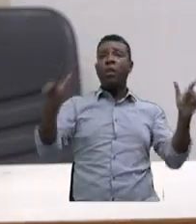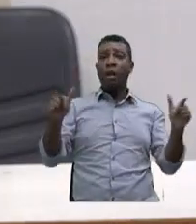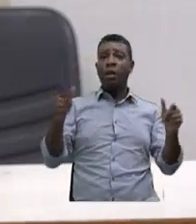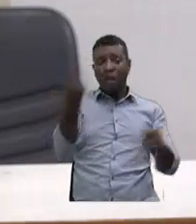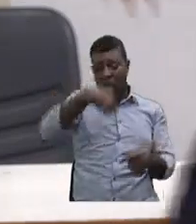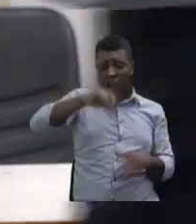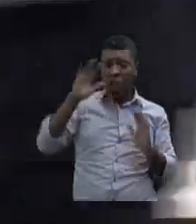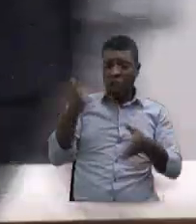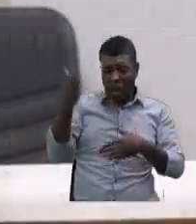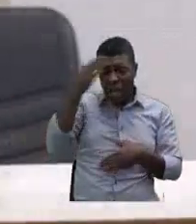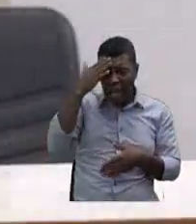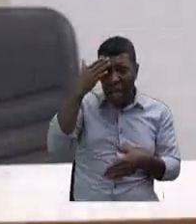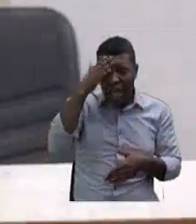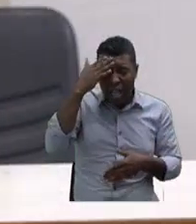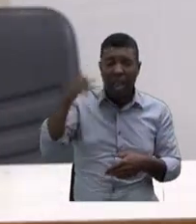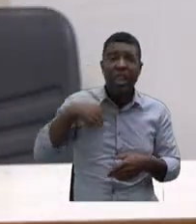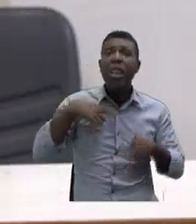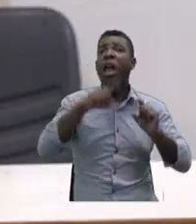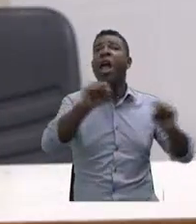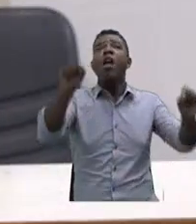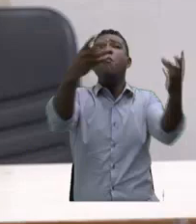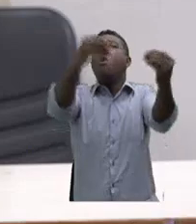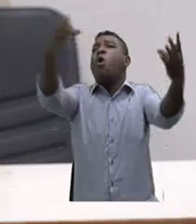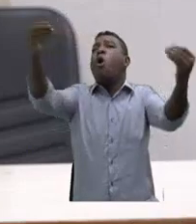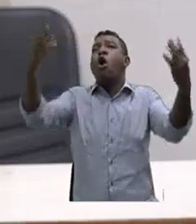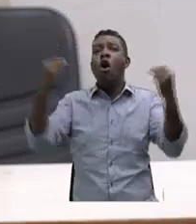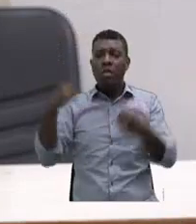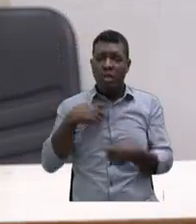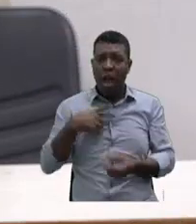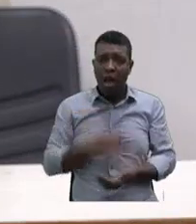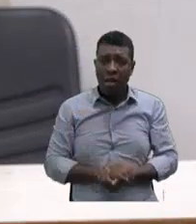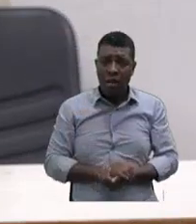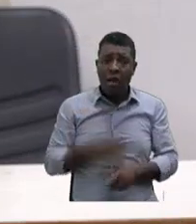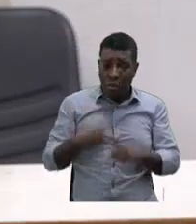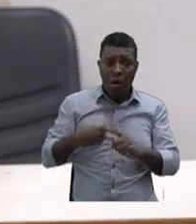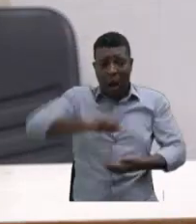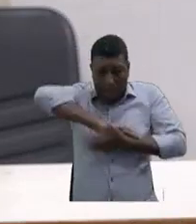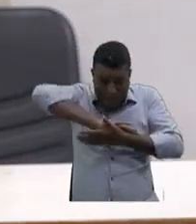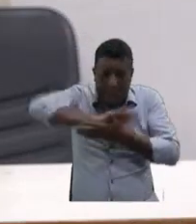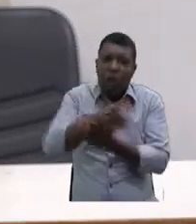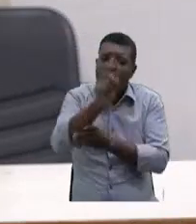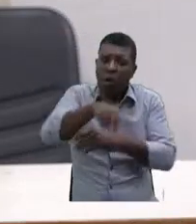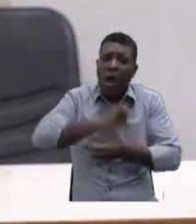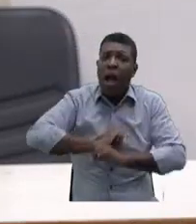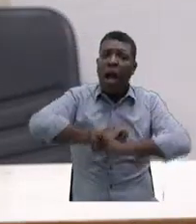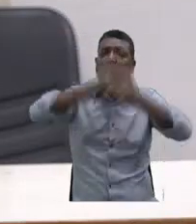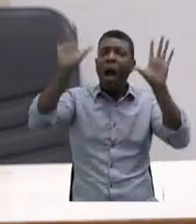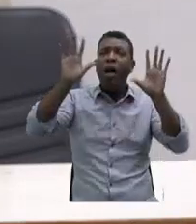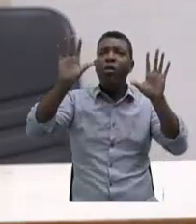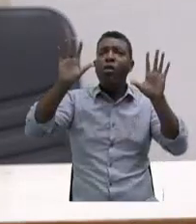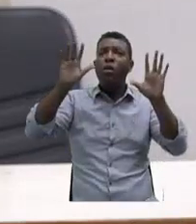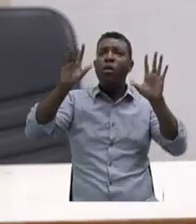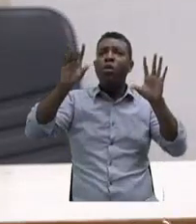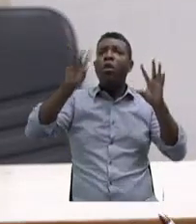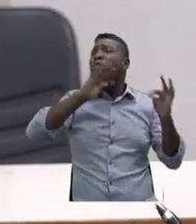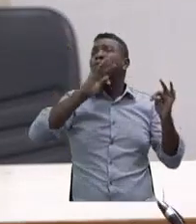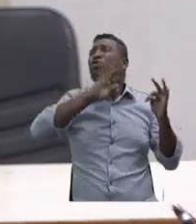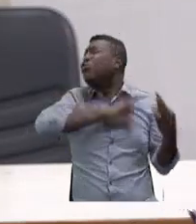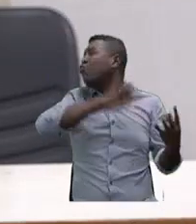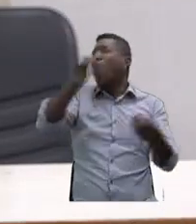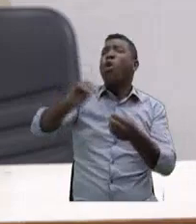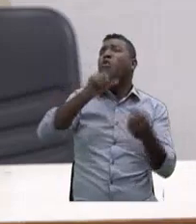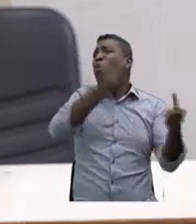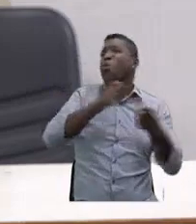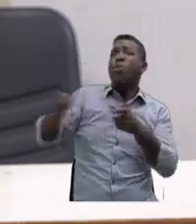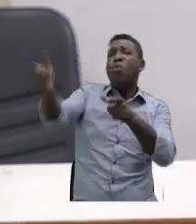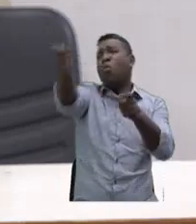lá. Porque o preconceito, ele é claro e evidente para todos os âmbitos que a gente